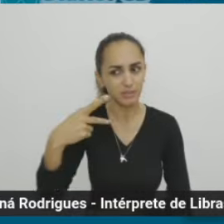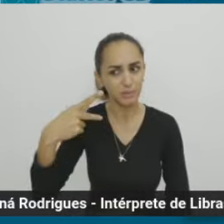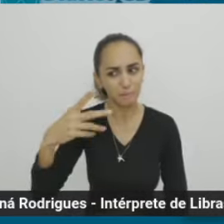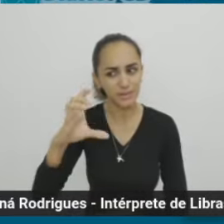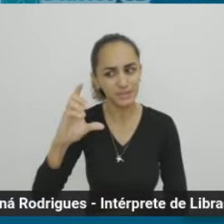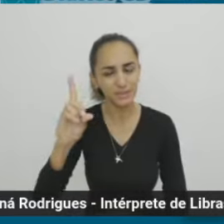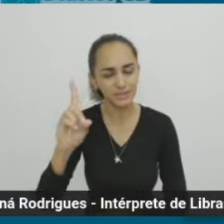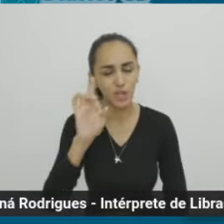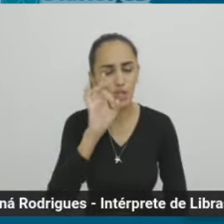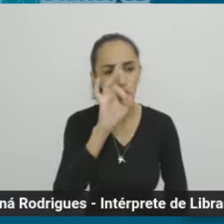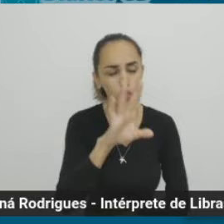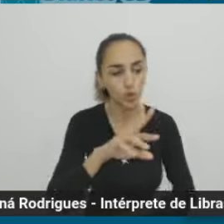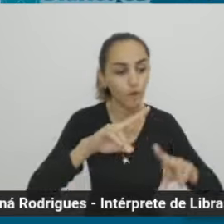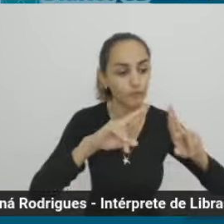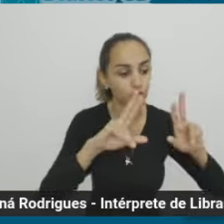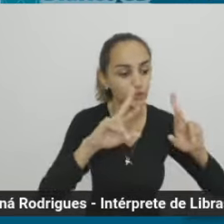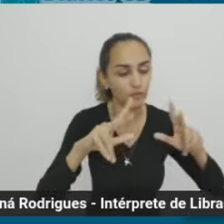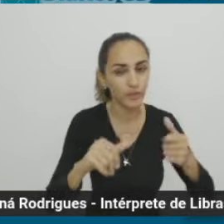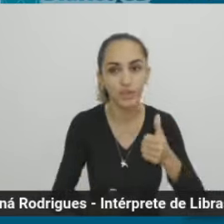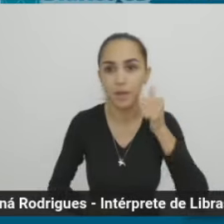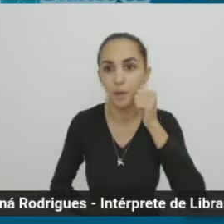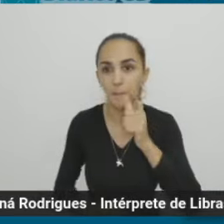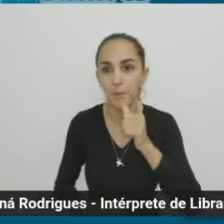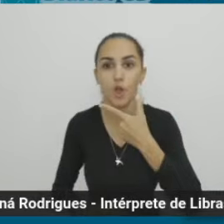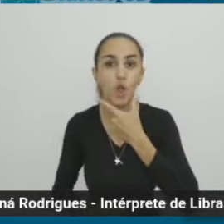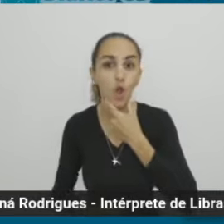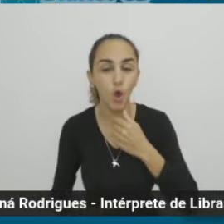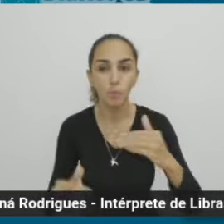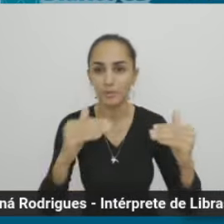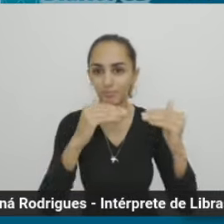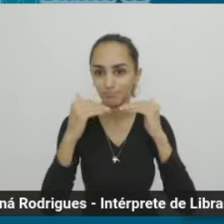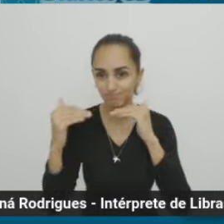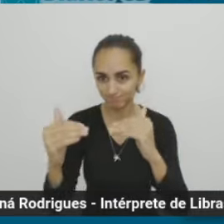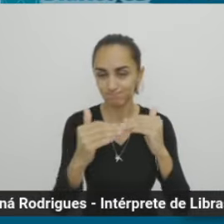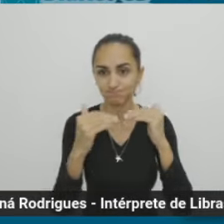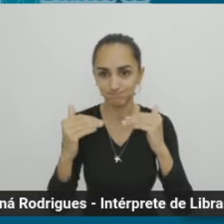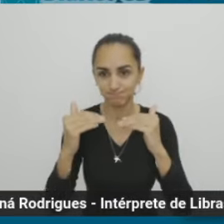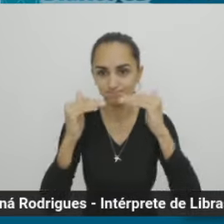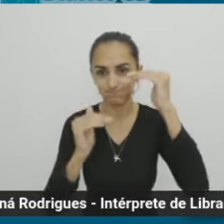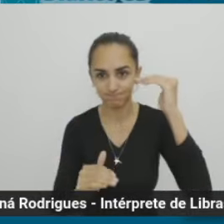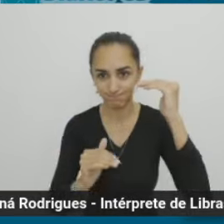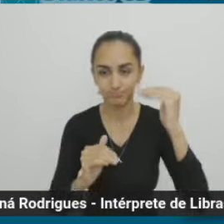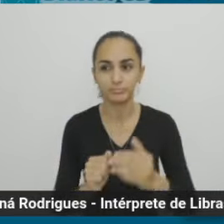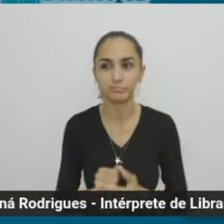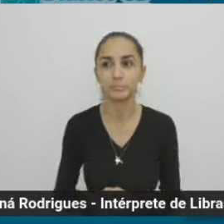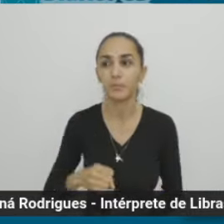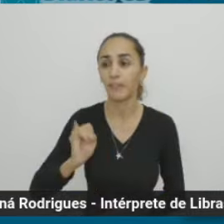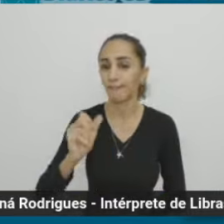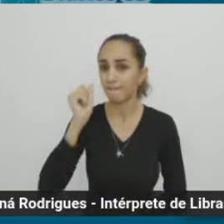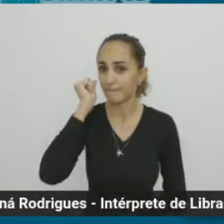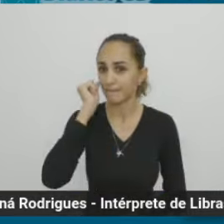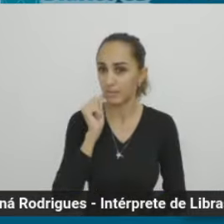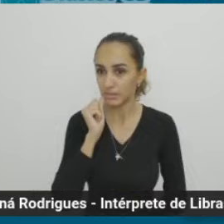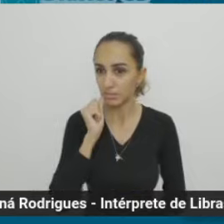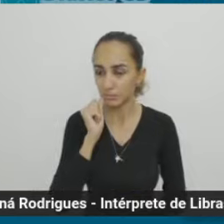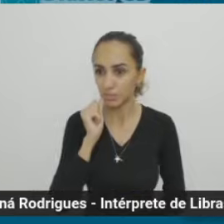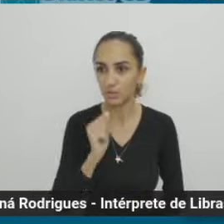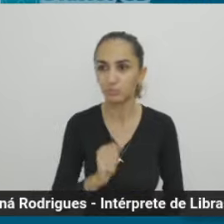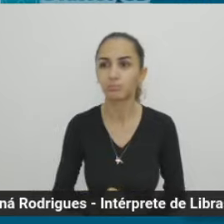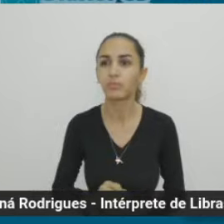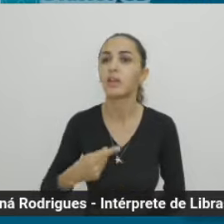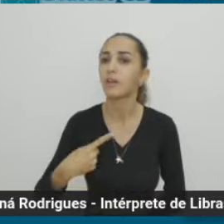só a diferença da equiparação de igualdades entre homens e mulheres. Se a mulher que vai até o